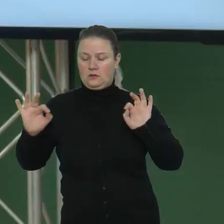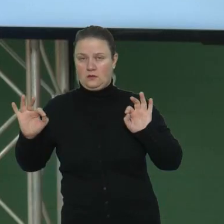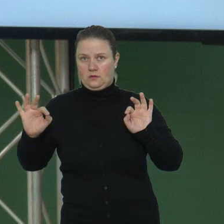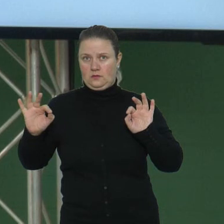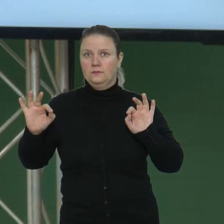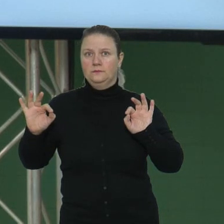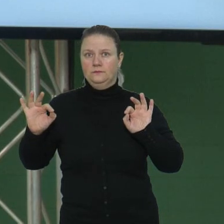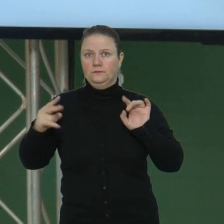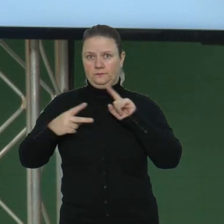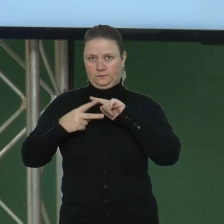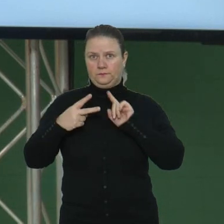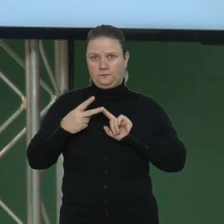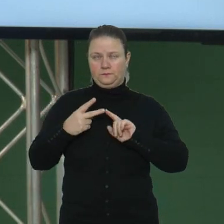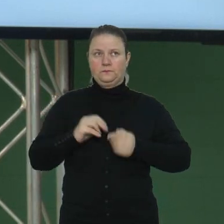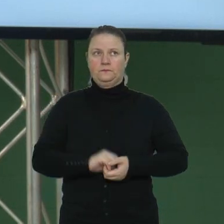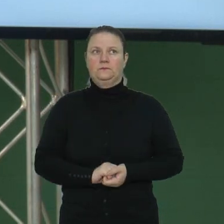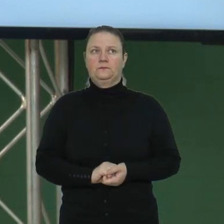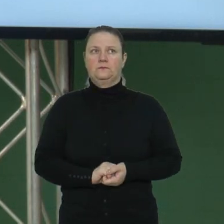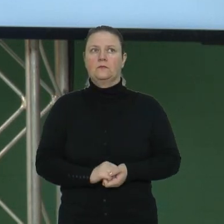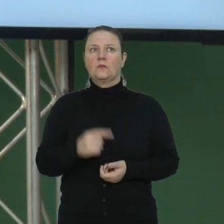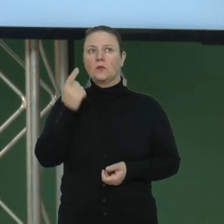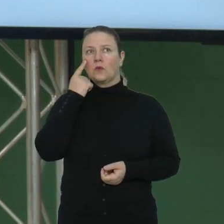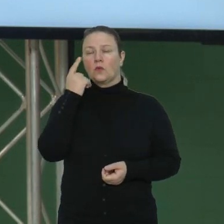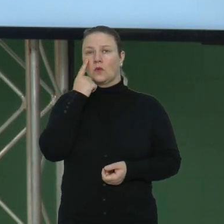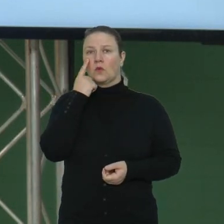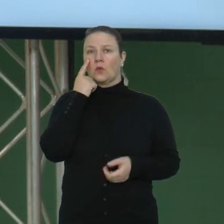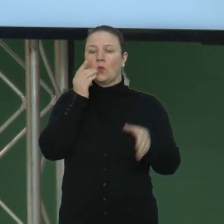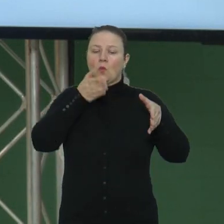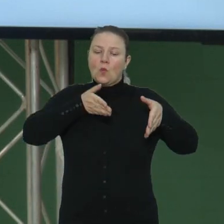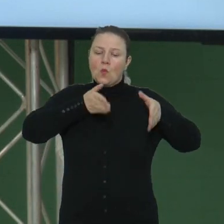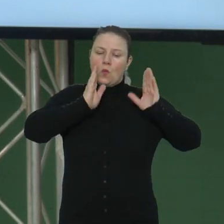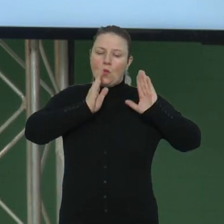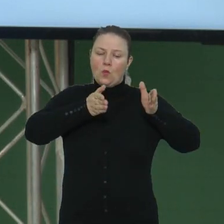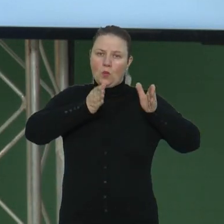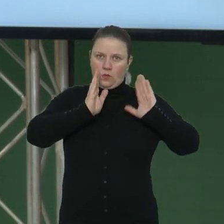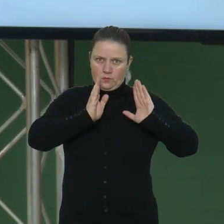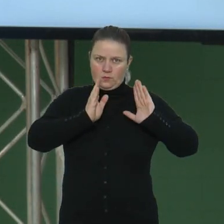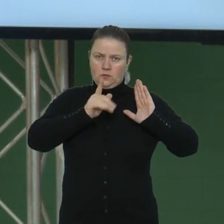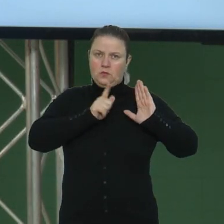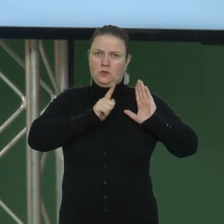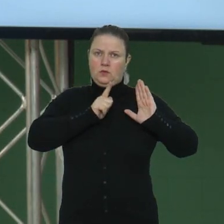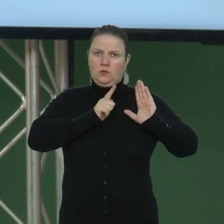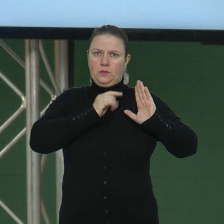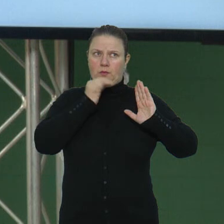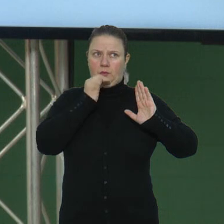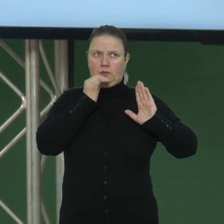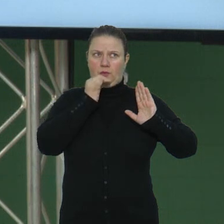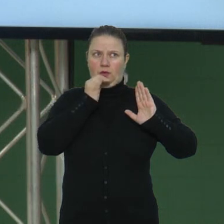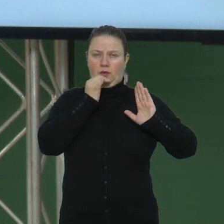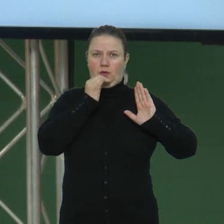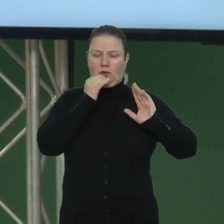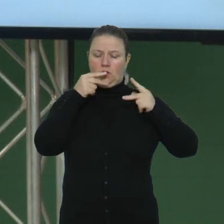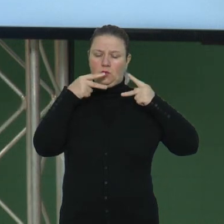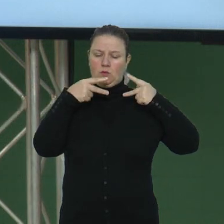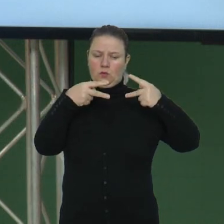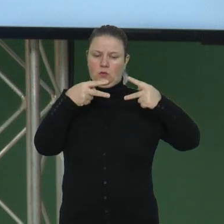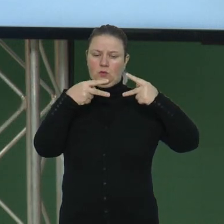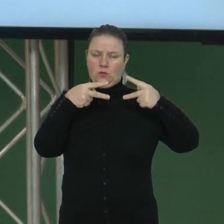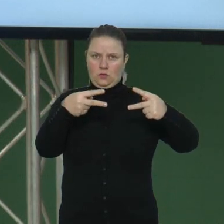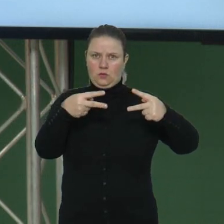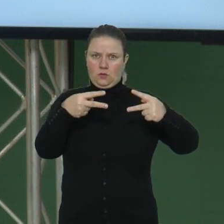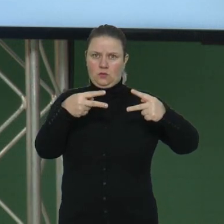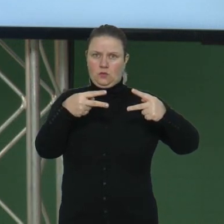aqui, ó. Quais são as propriedades do módulo número real? Então, primeiro, se eu tenho uma inequação ali, né? Dizendo que ela é o